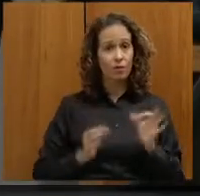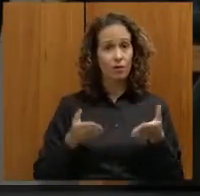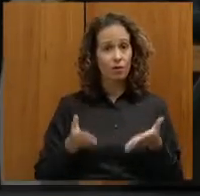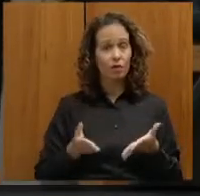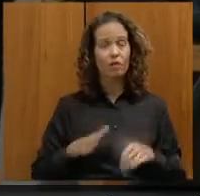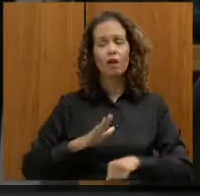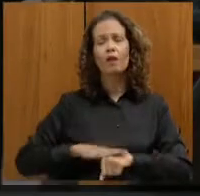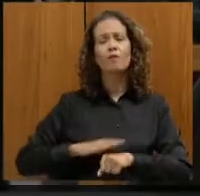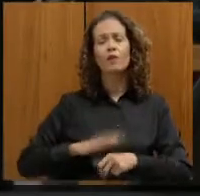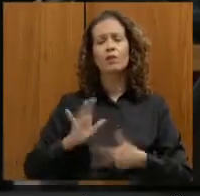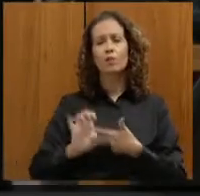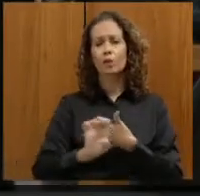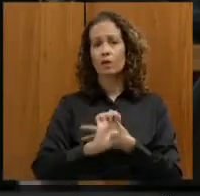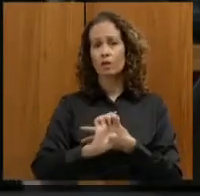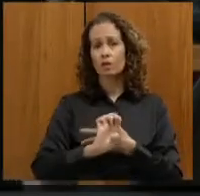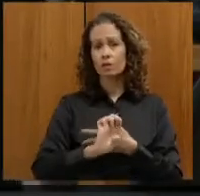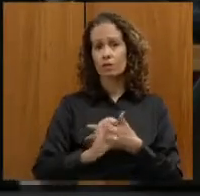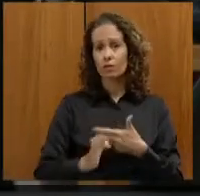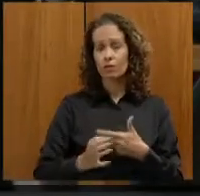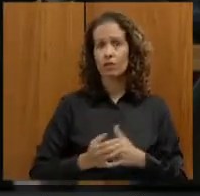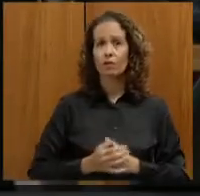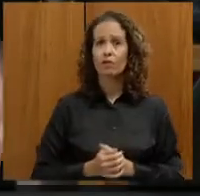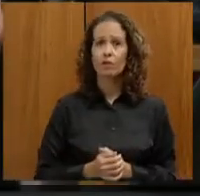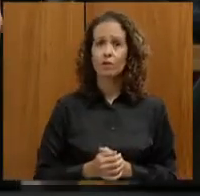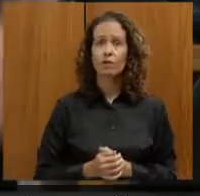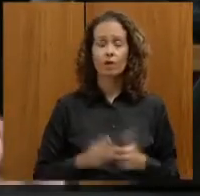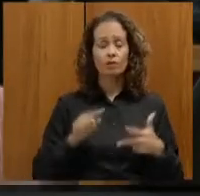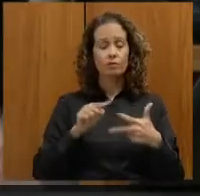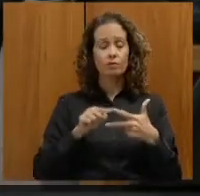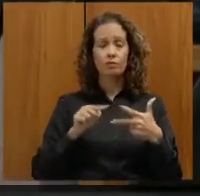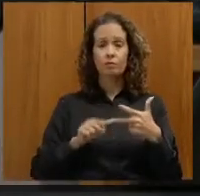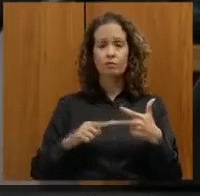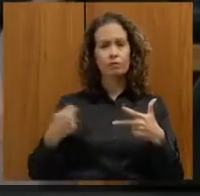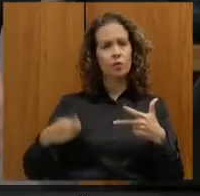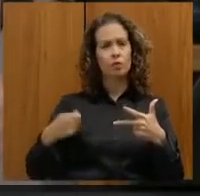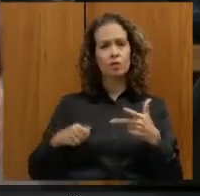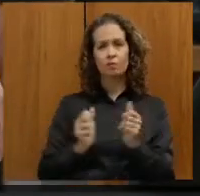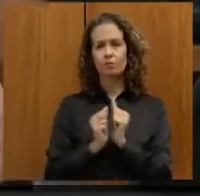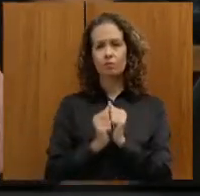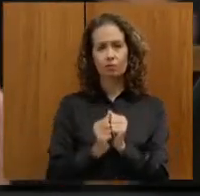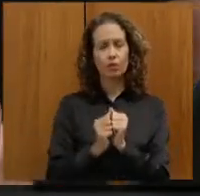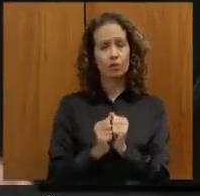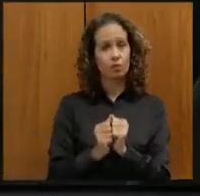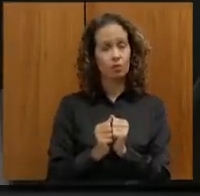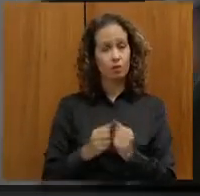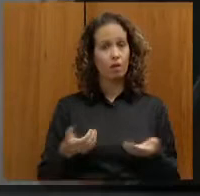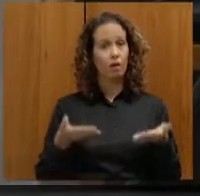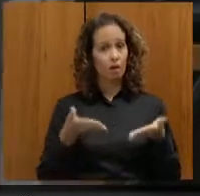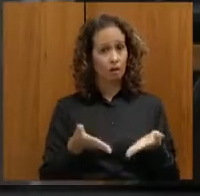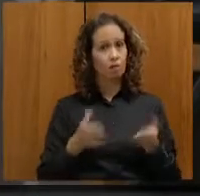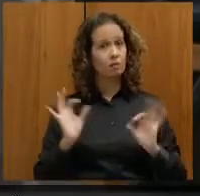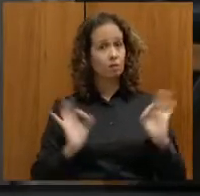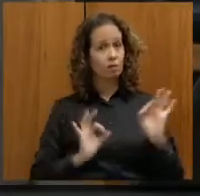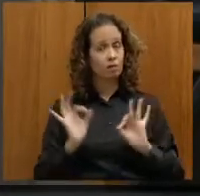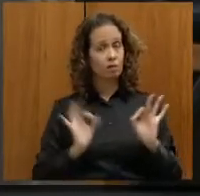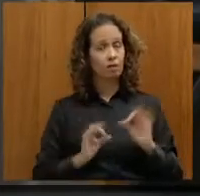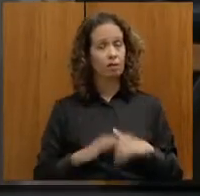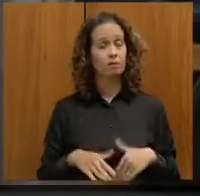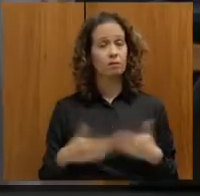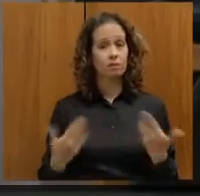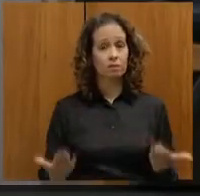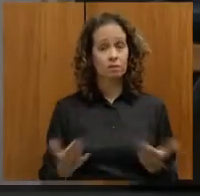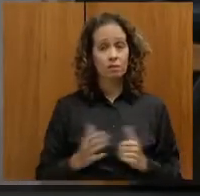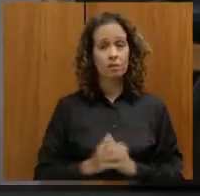executivo sem a participação dos demais poderes Esse é o meu plano dessa